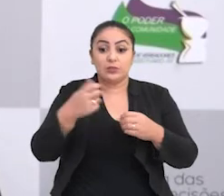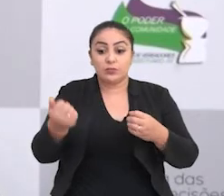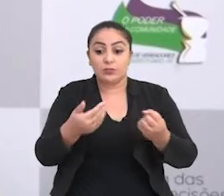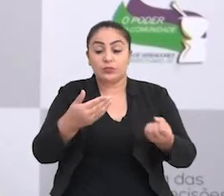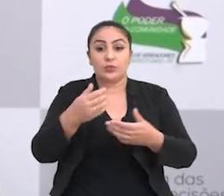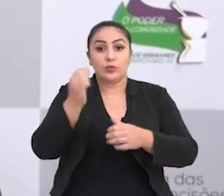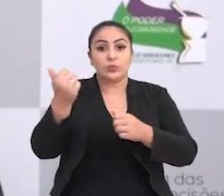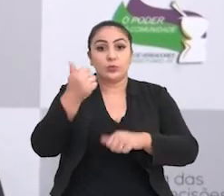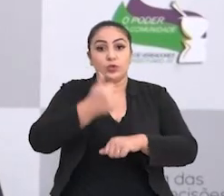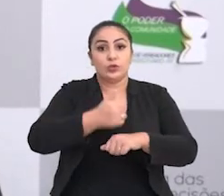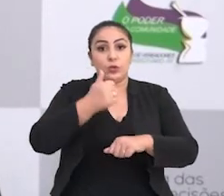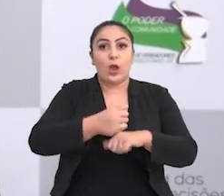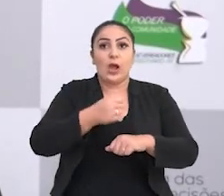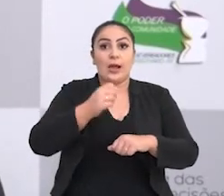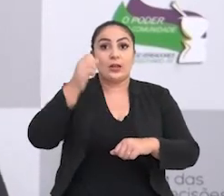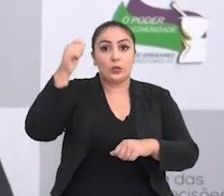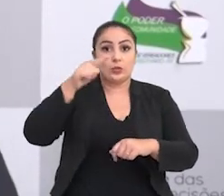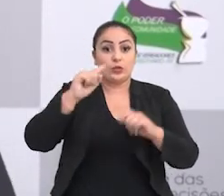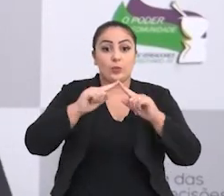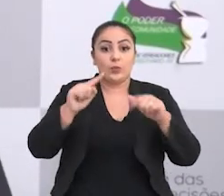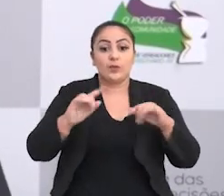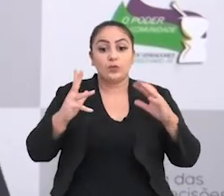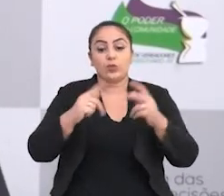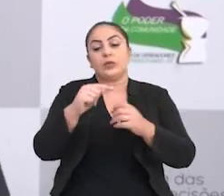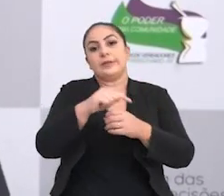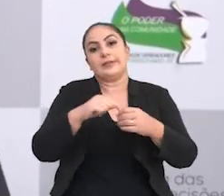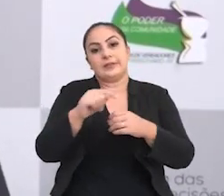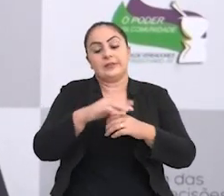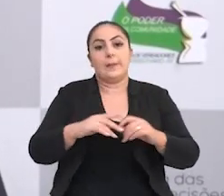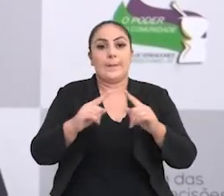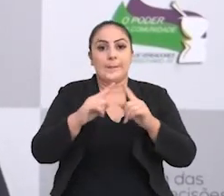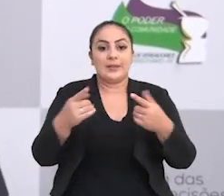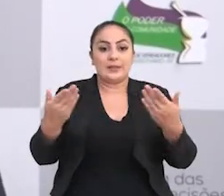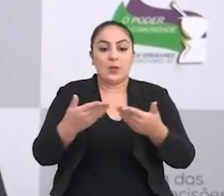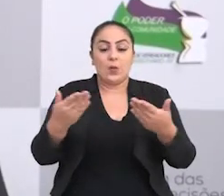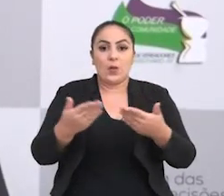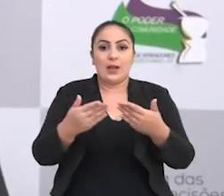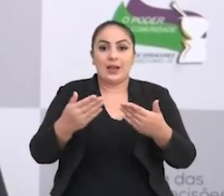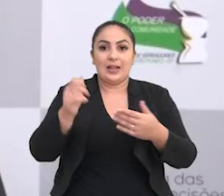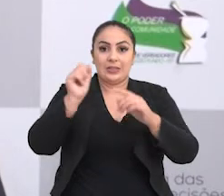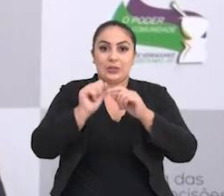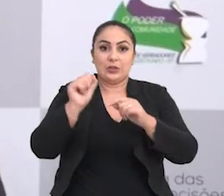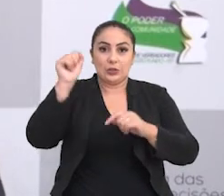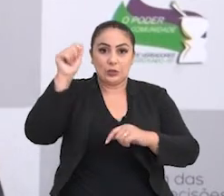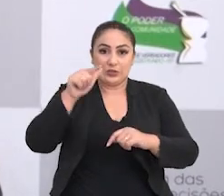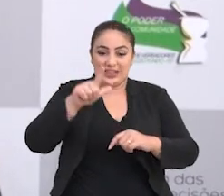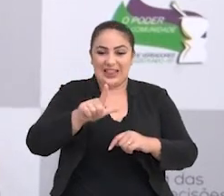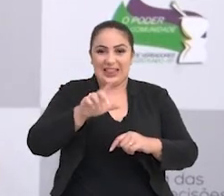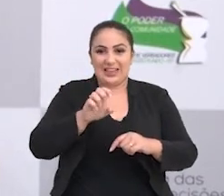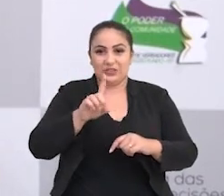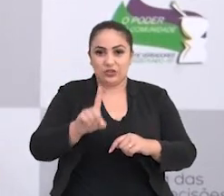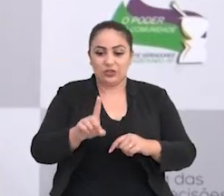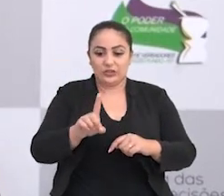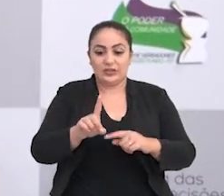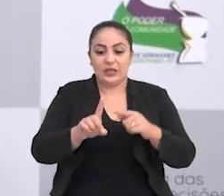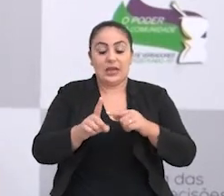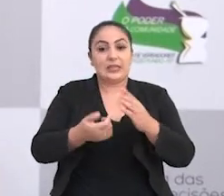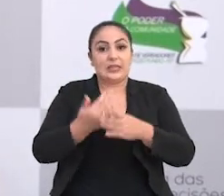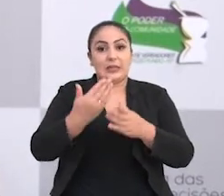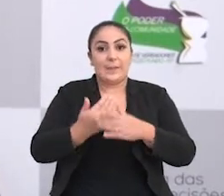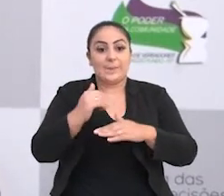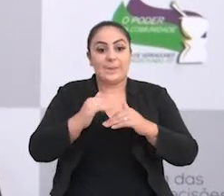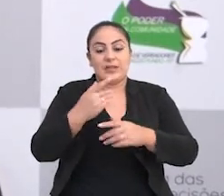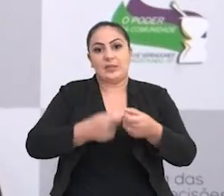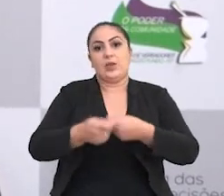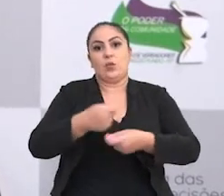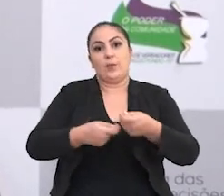revitalize, modernize a iluminação pública de toda a nossa cidade, pois a iluminação de LED ela